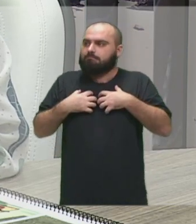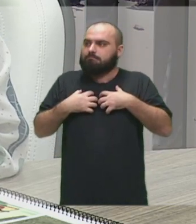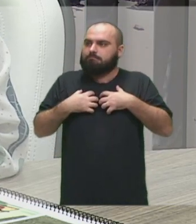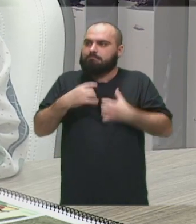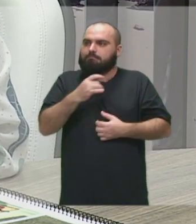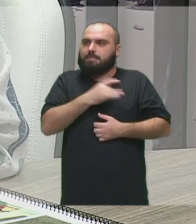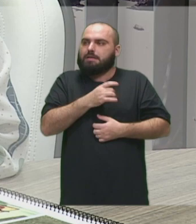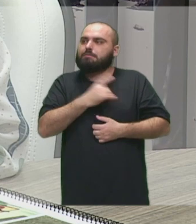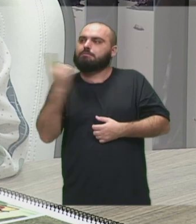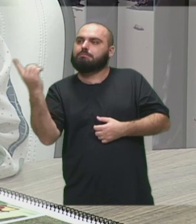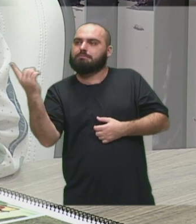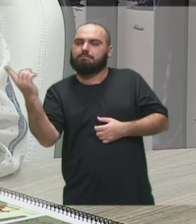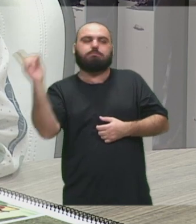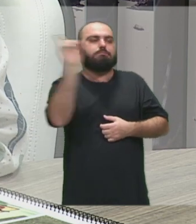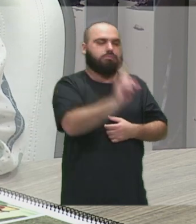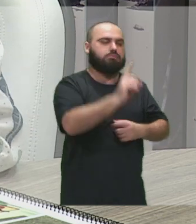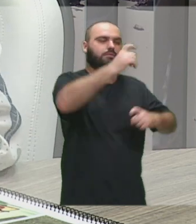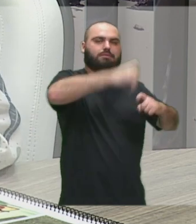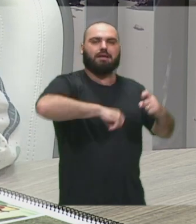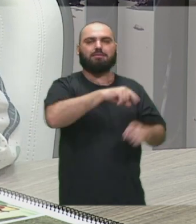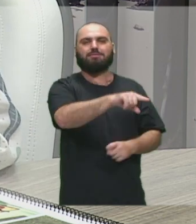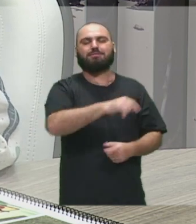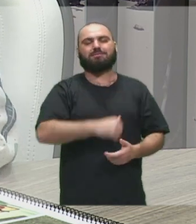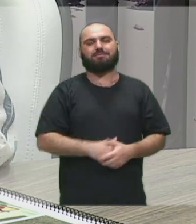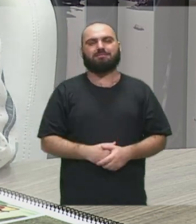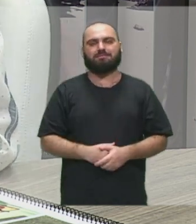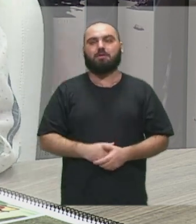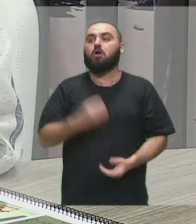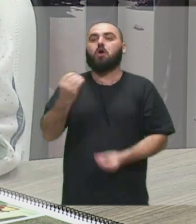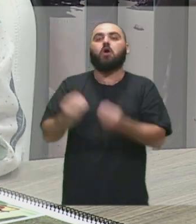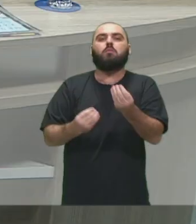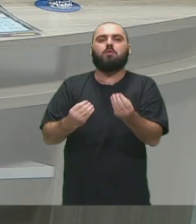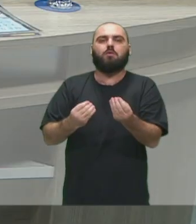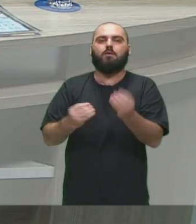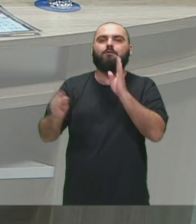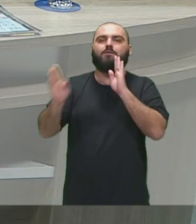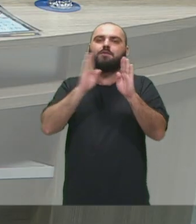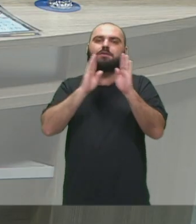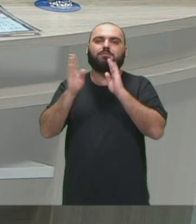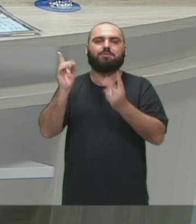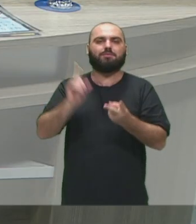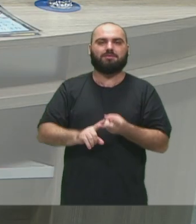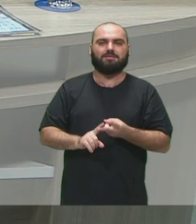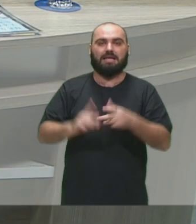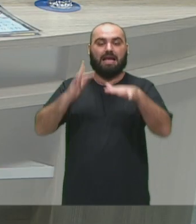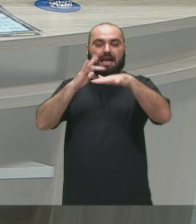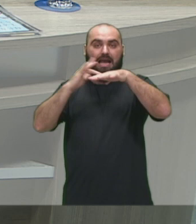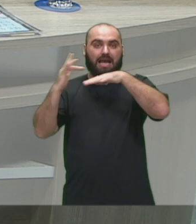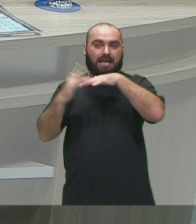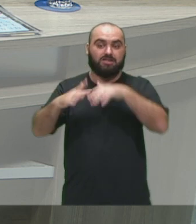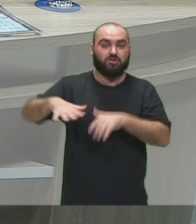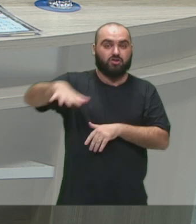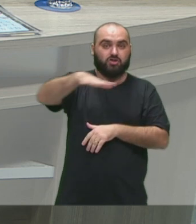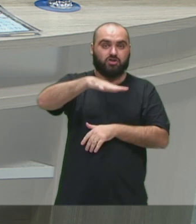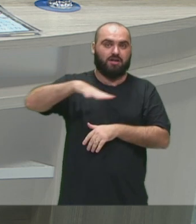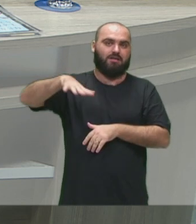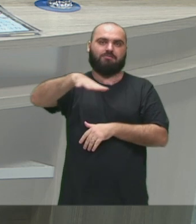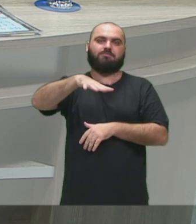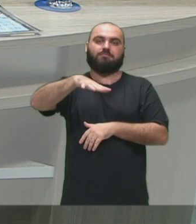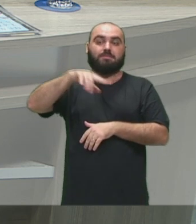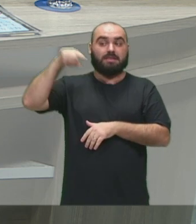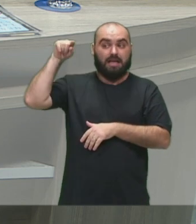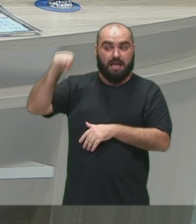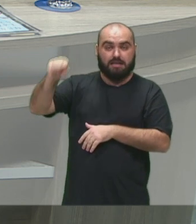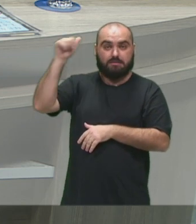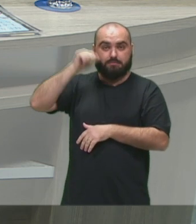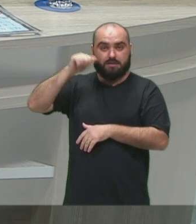e se entregava para ele. Então, onde tudo isso começou? No Facebook, nas redes sociais, onde essa